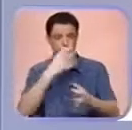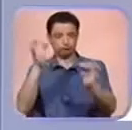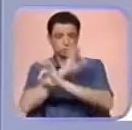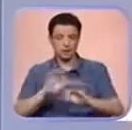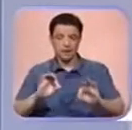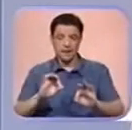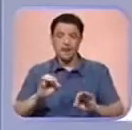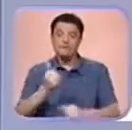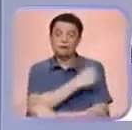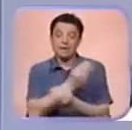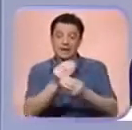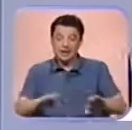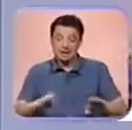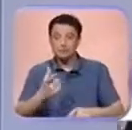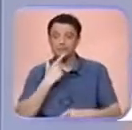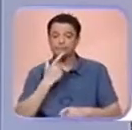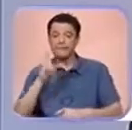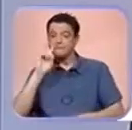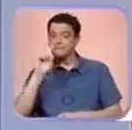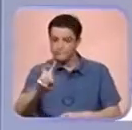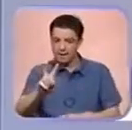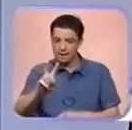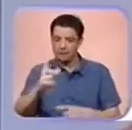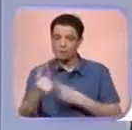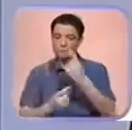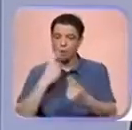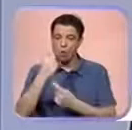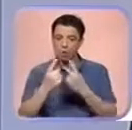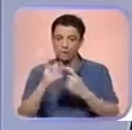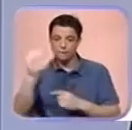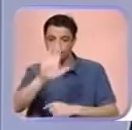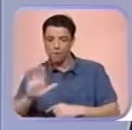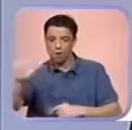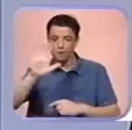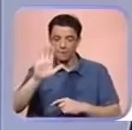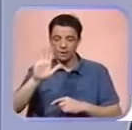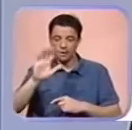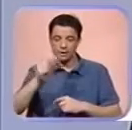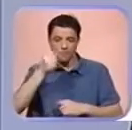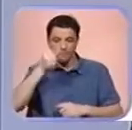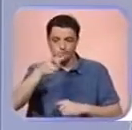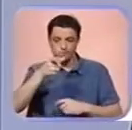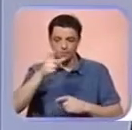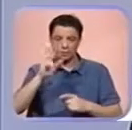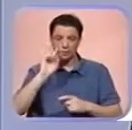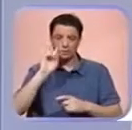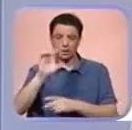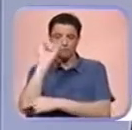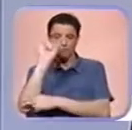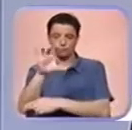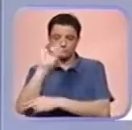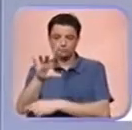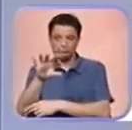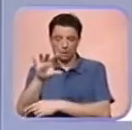idades mais pequeninas nós temos que perceber se eles veem por outras pistas. Claro. Medindo a graduação, que nós fazemos com luz projetando até